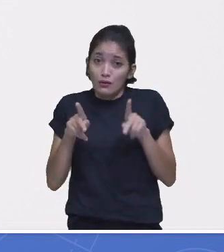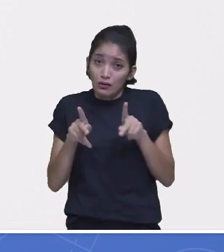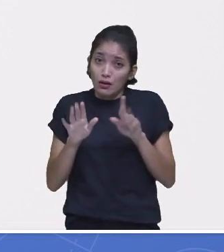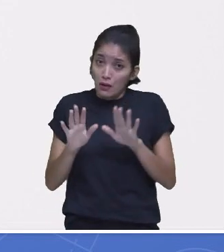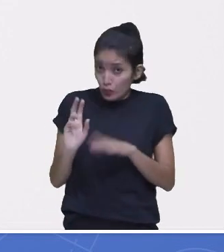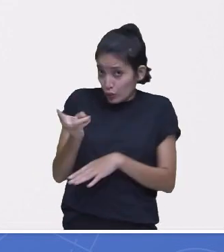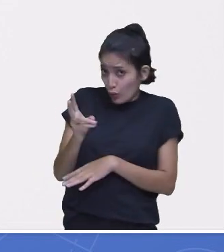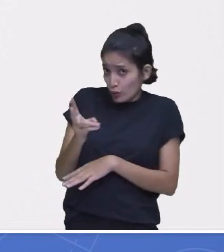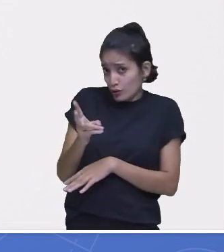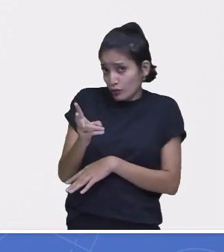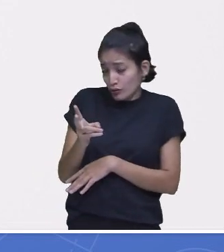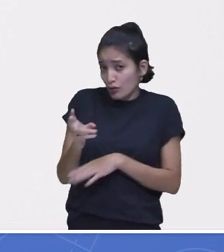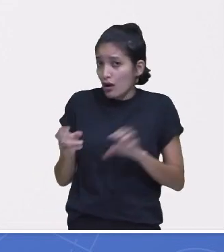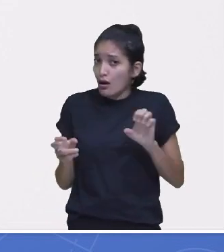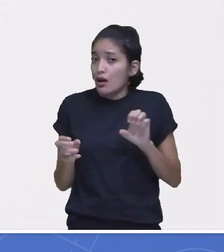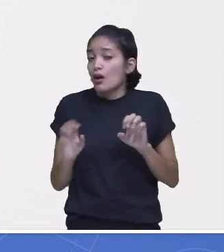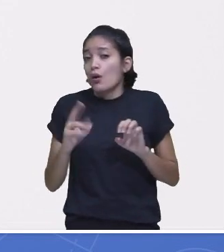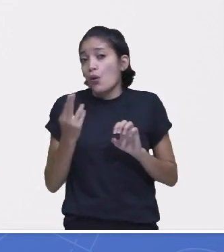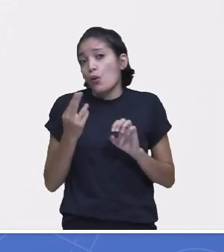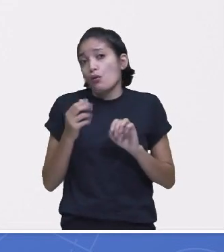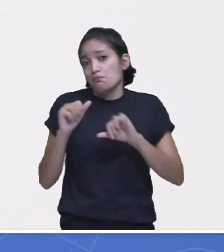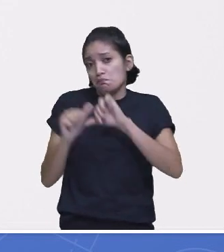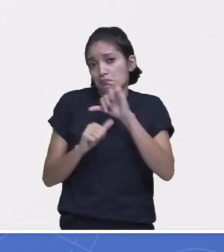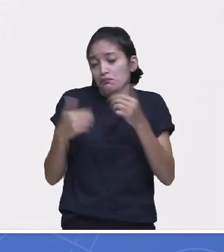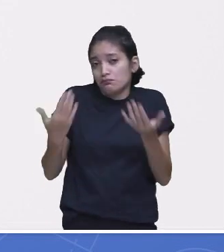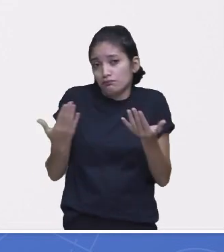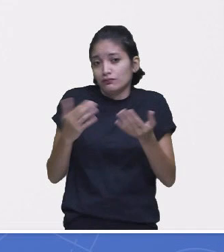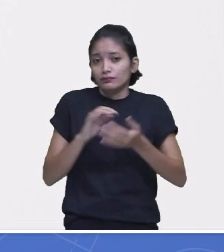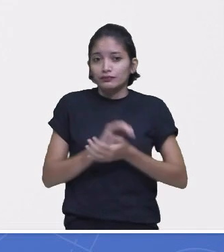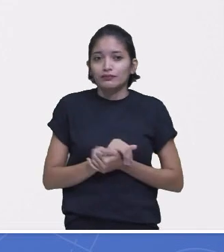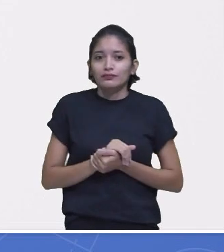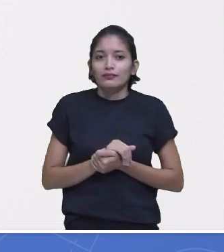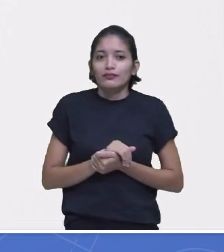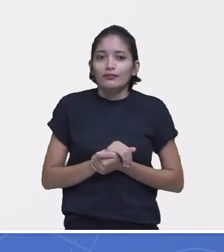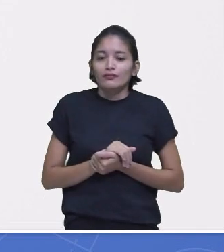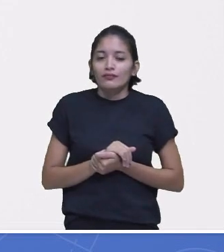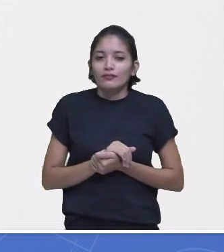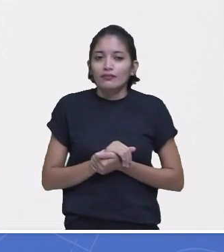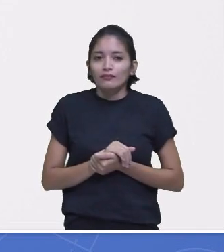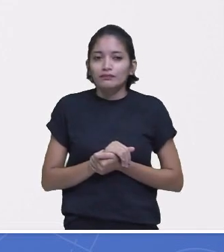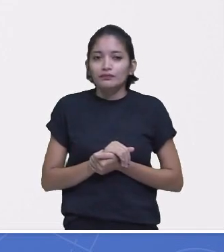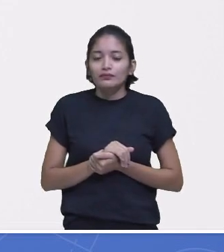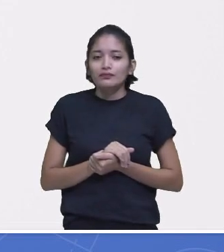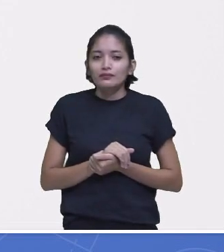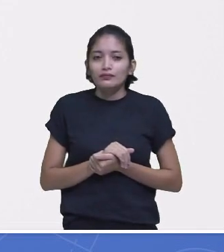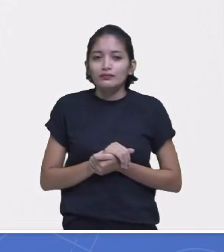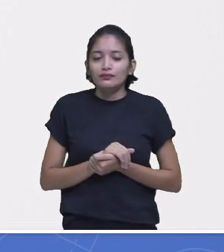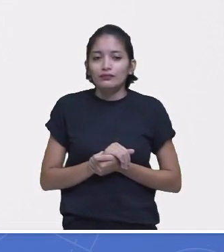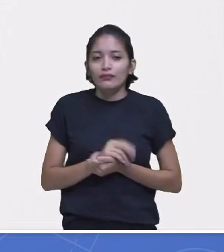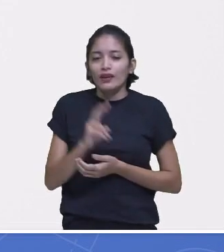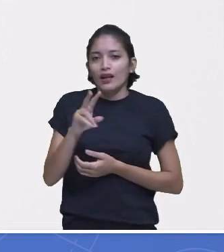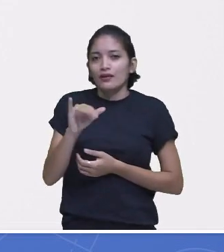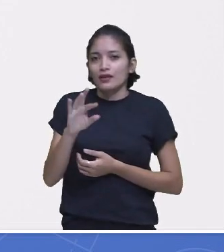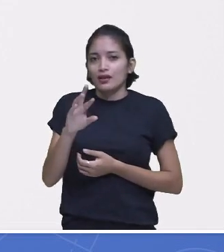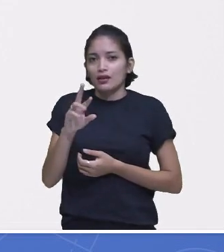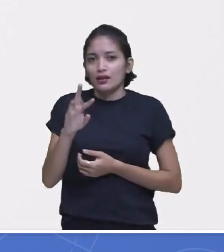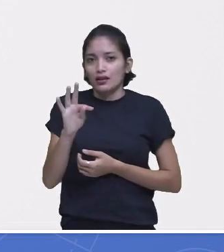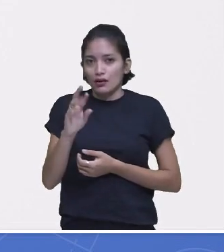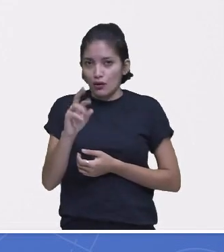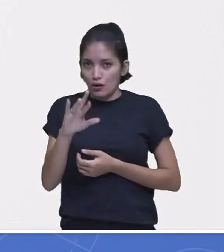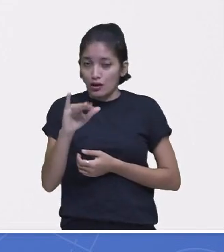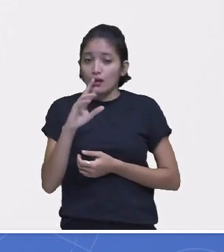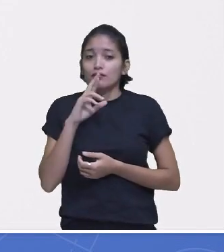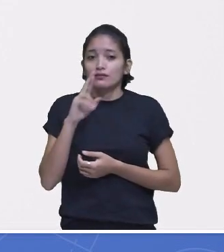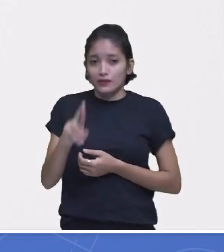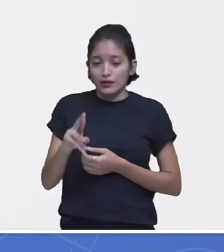com E mesmo ou vai mudar para B? Ou é a ou é a C? Pense bem, ok? A Vitória está apresentando